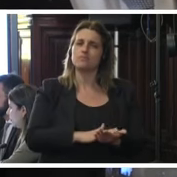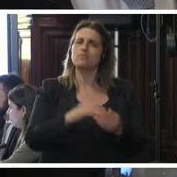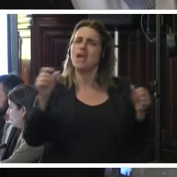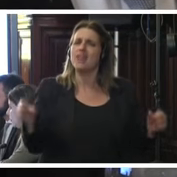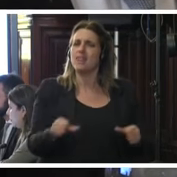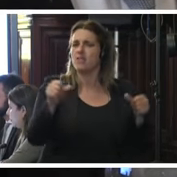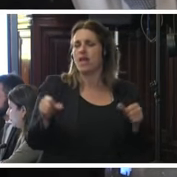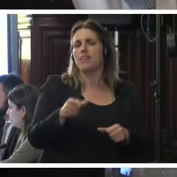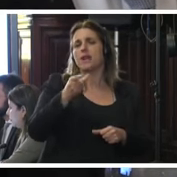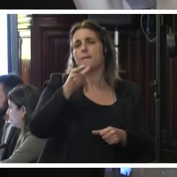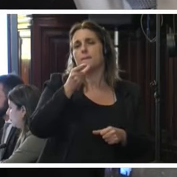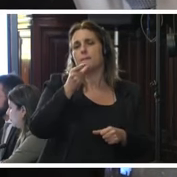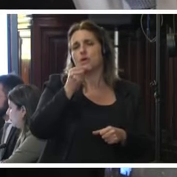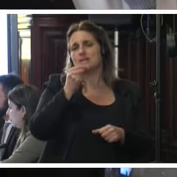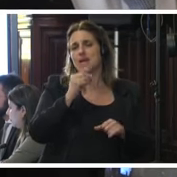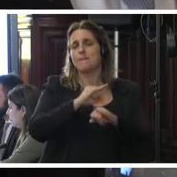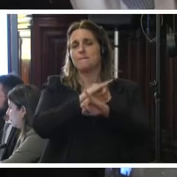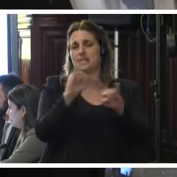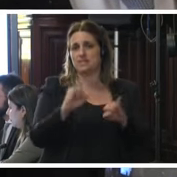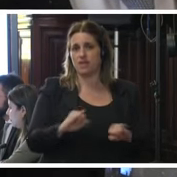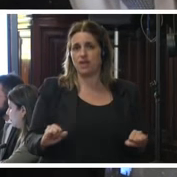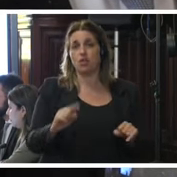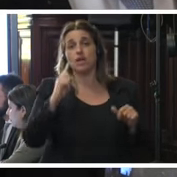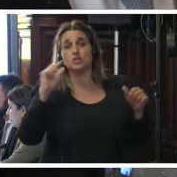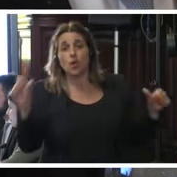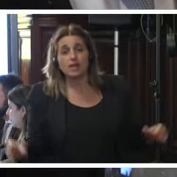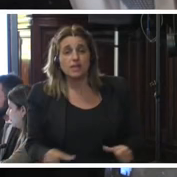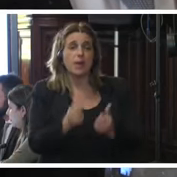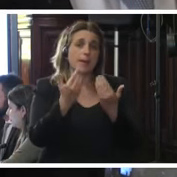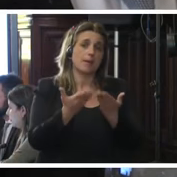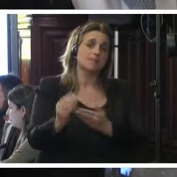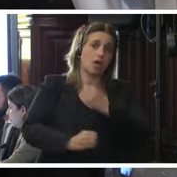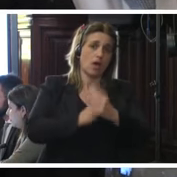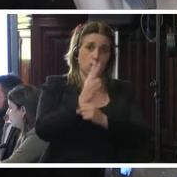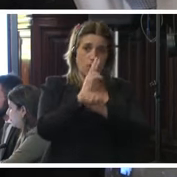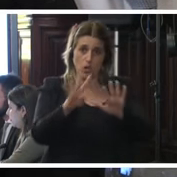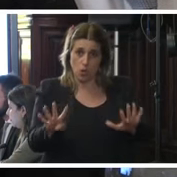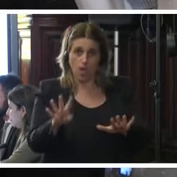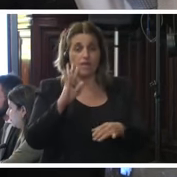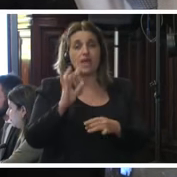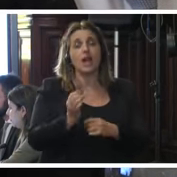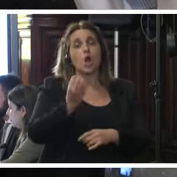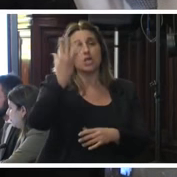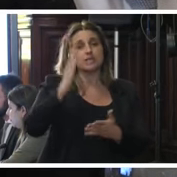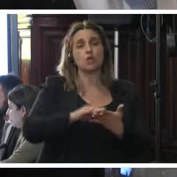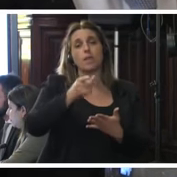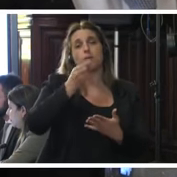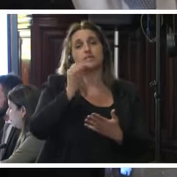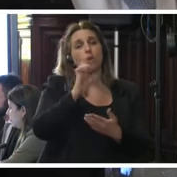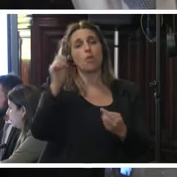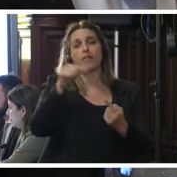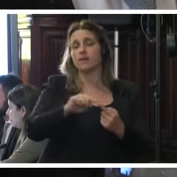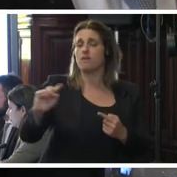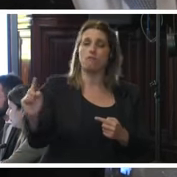partir de 2009. O conceito de polícia de proximidade foi adotado como estratégia prioritária da política de